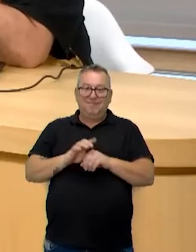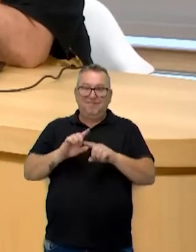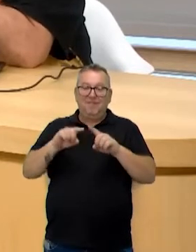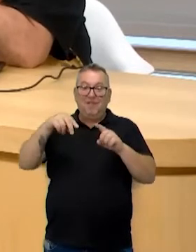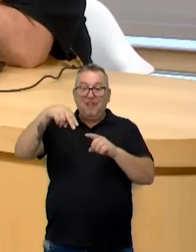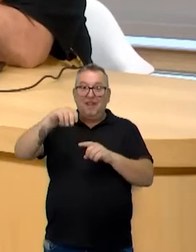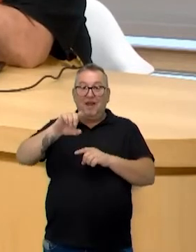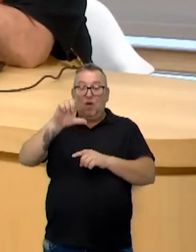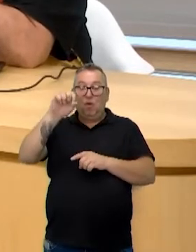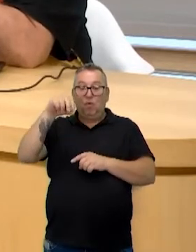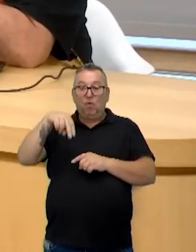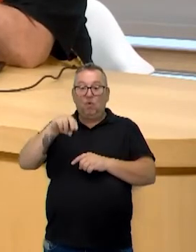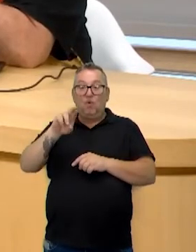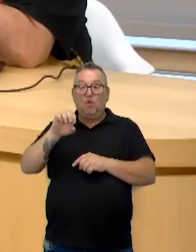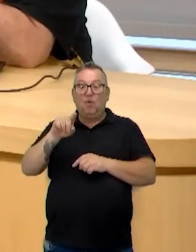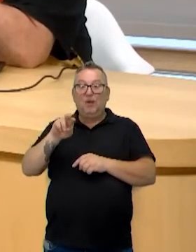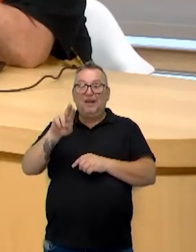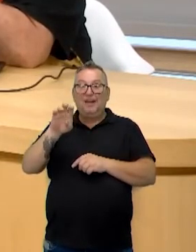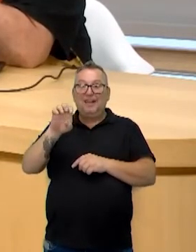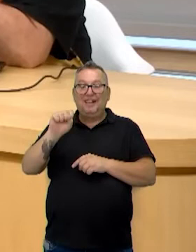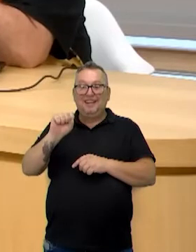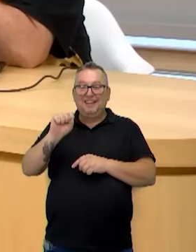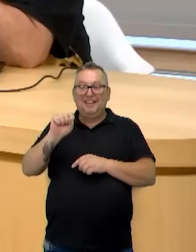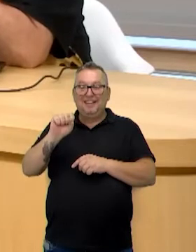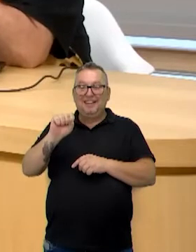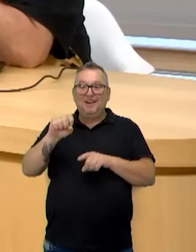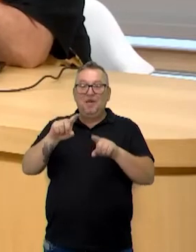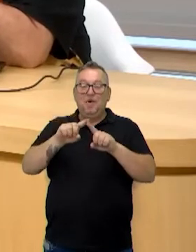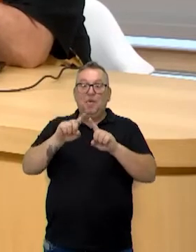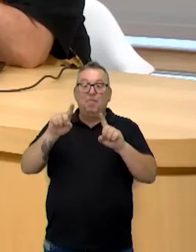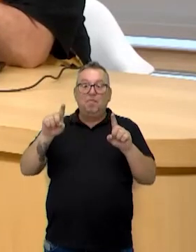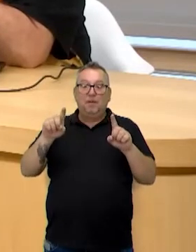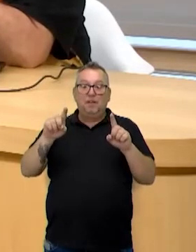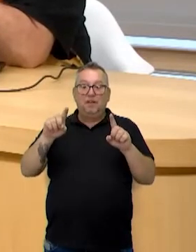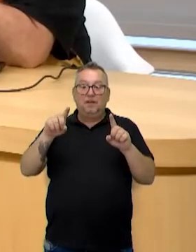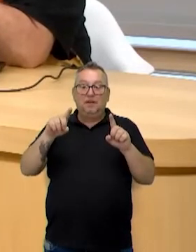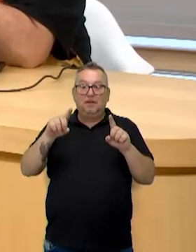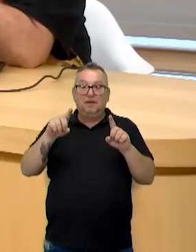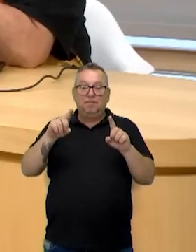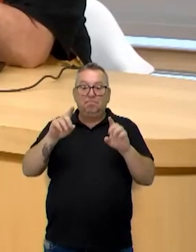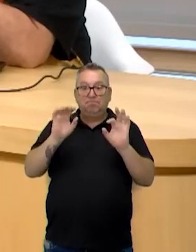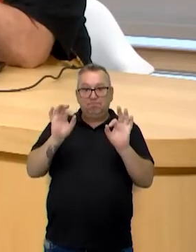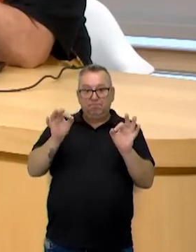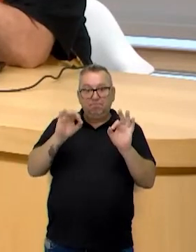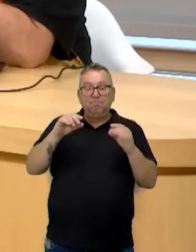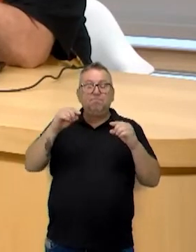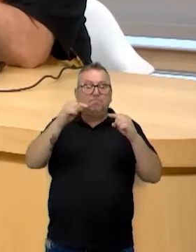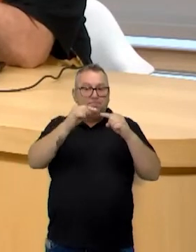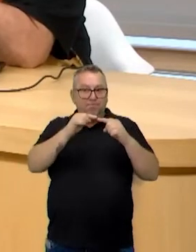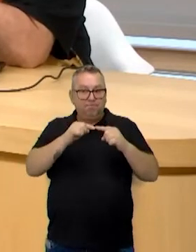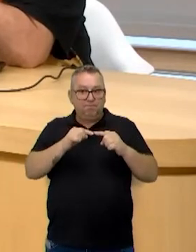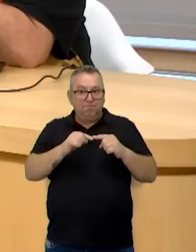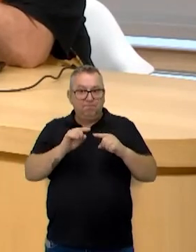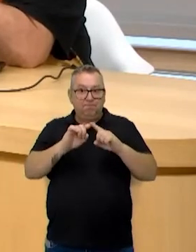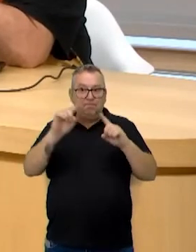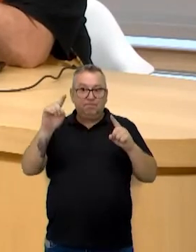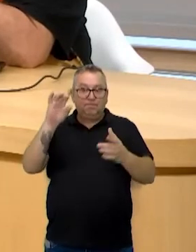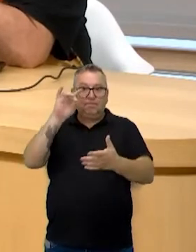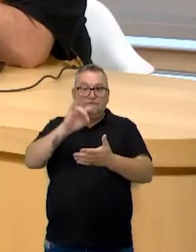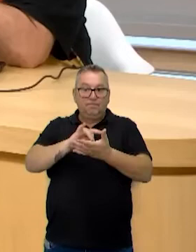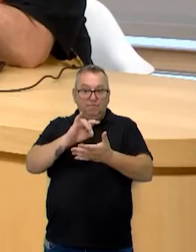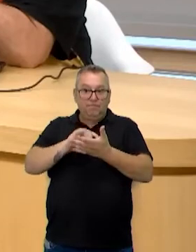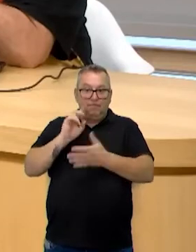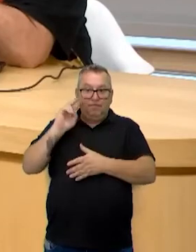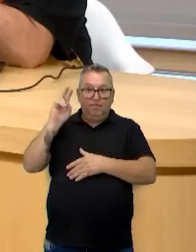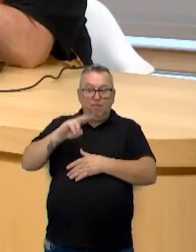Nelson Rodrigues, grande filósofo aí da nossa literatura. Mas eu, em certa parte, eu concordo. Agora, na realidade, o